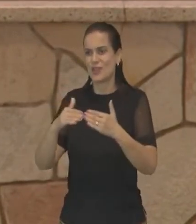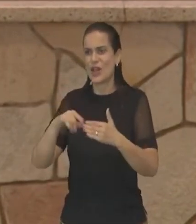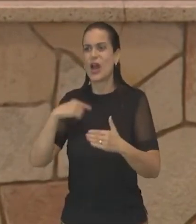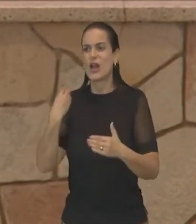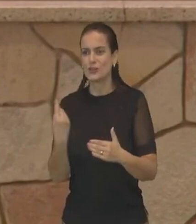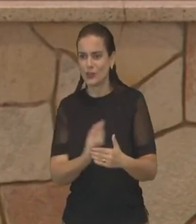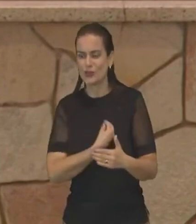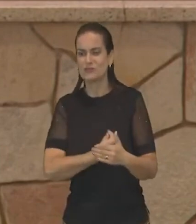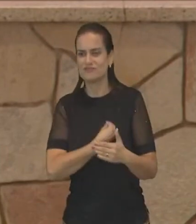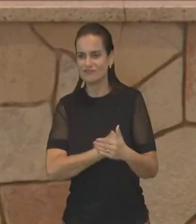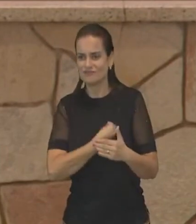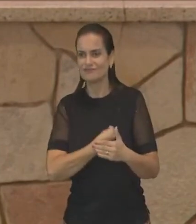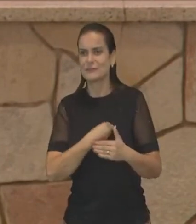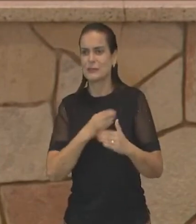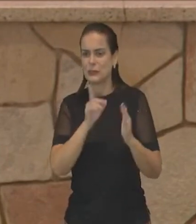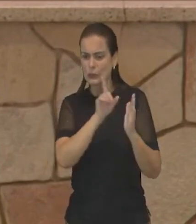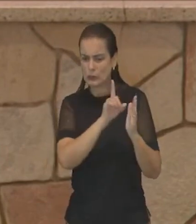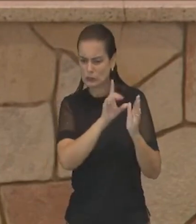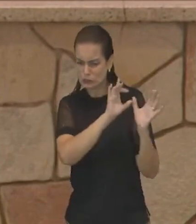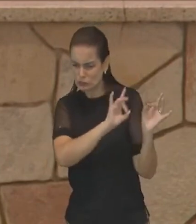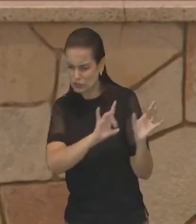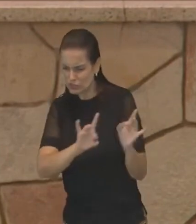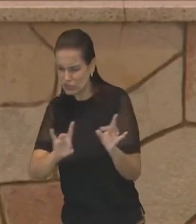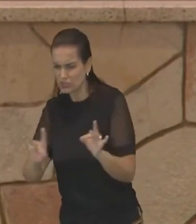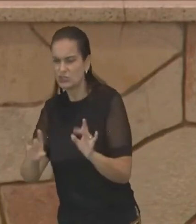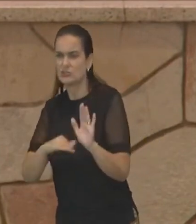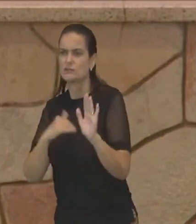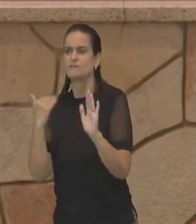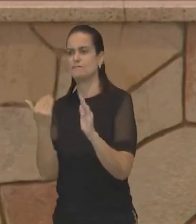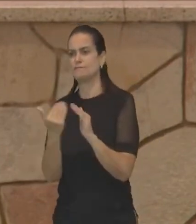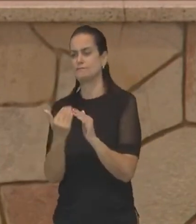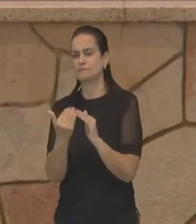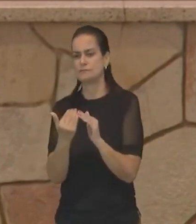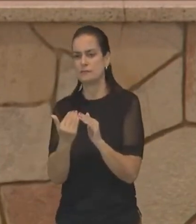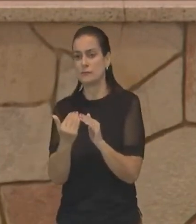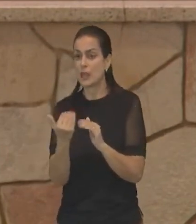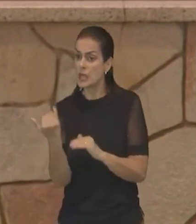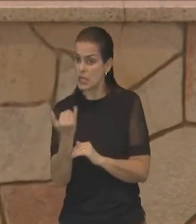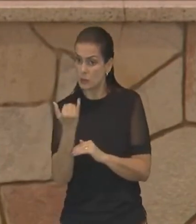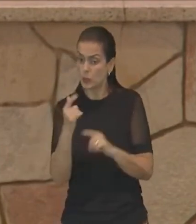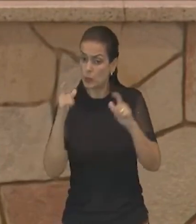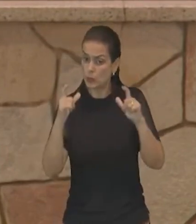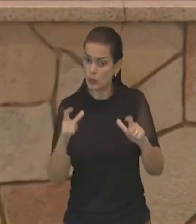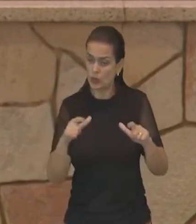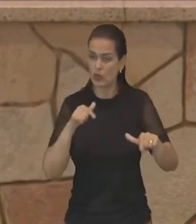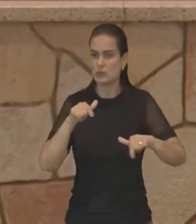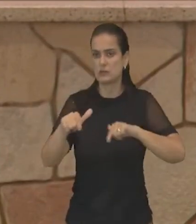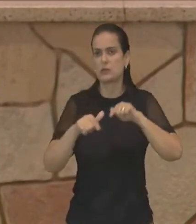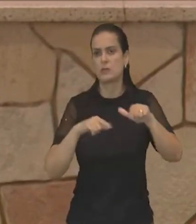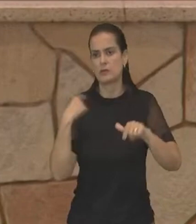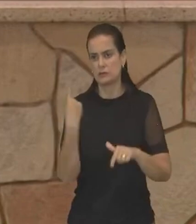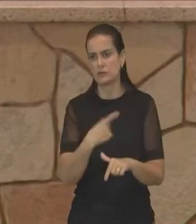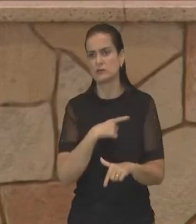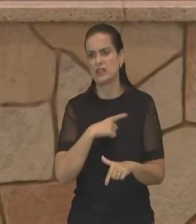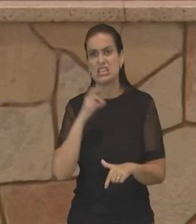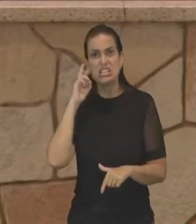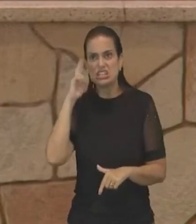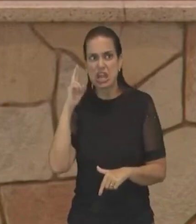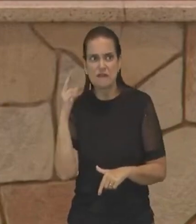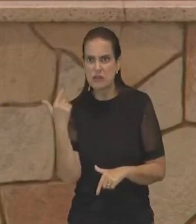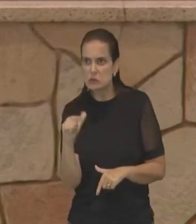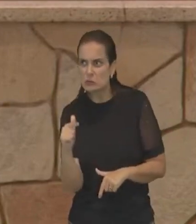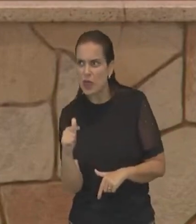dia a dia, meu irmão. Isso é muito importante no local de trabalho onde nós estamos. O chefe não está